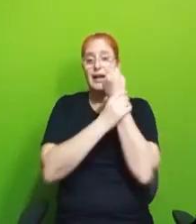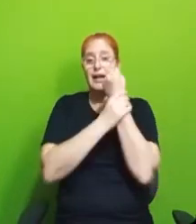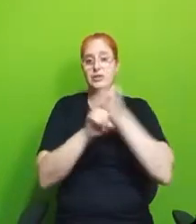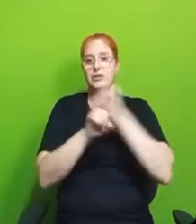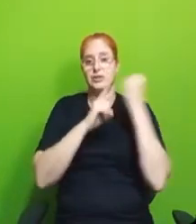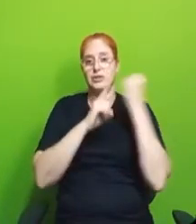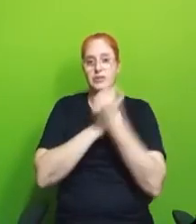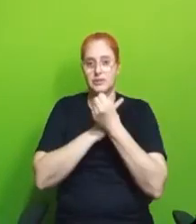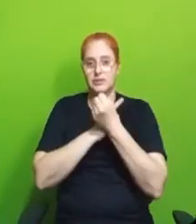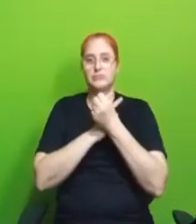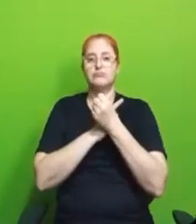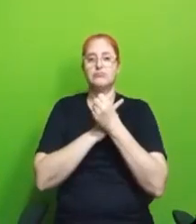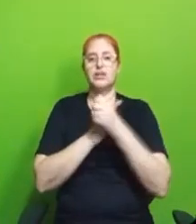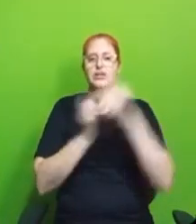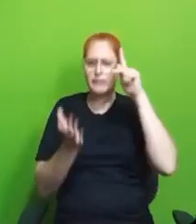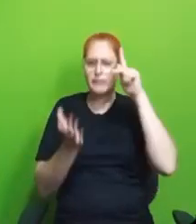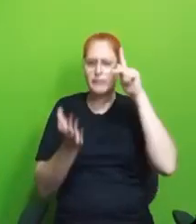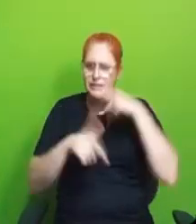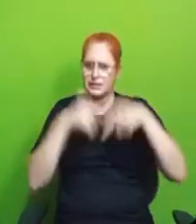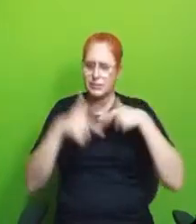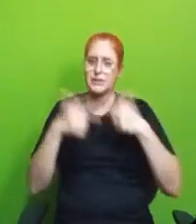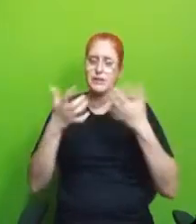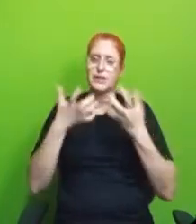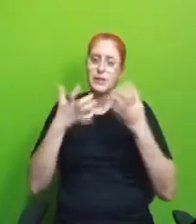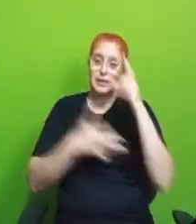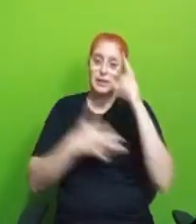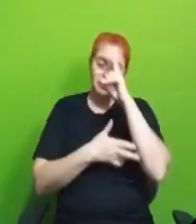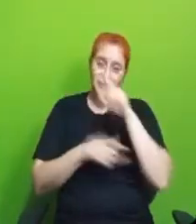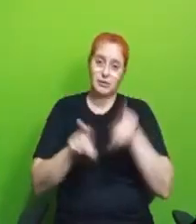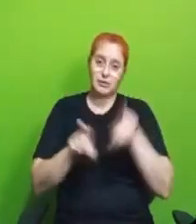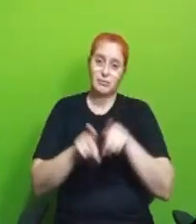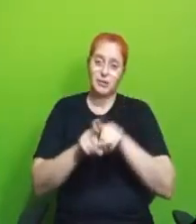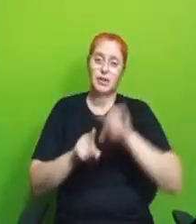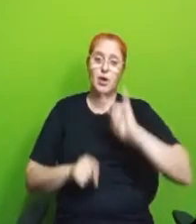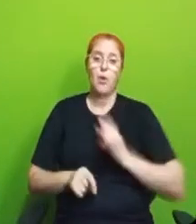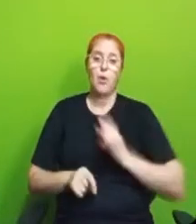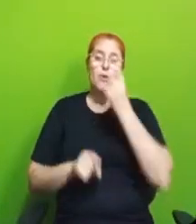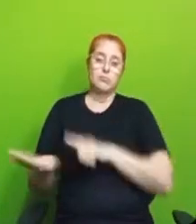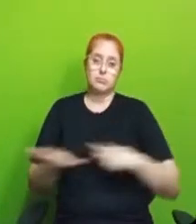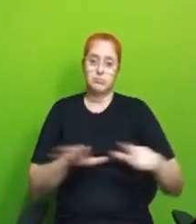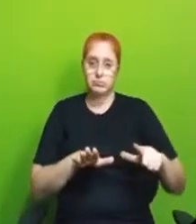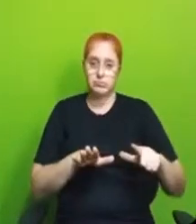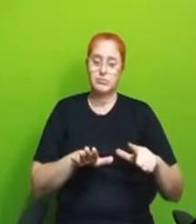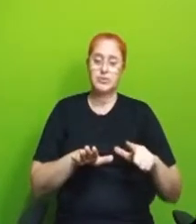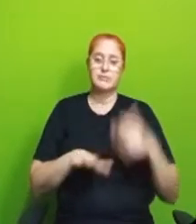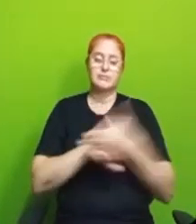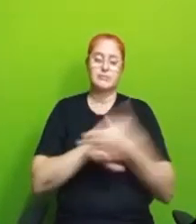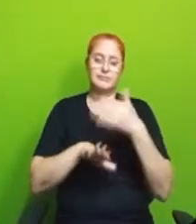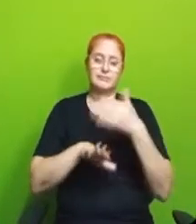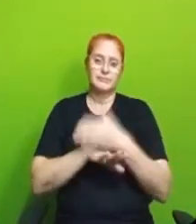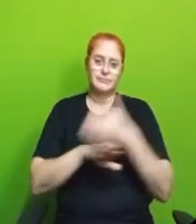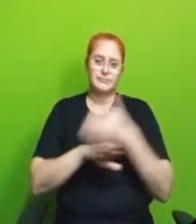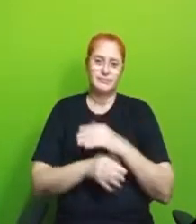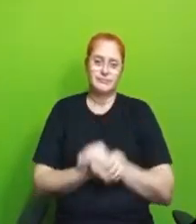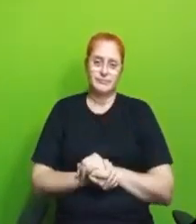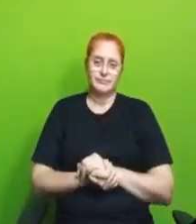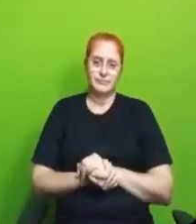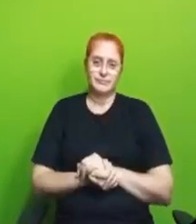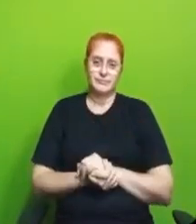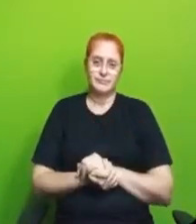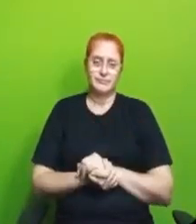trabalho. Eu queria só lembrar aqui que essa última semana eu também participei de uma interlocução